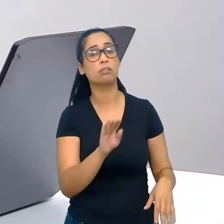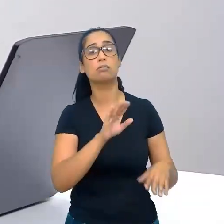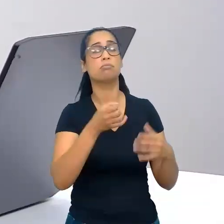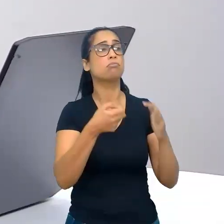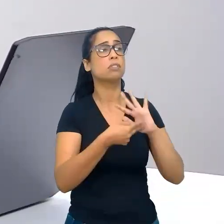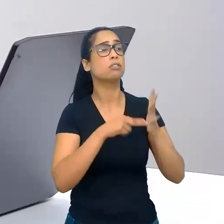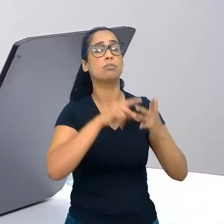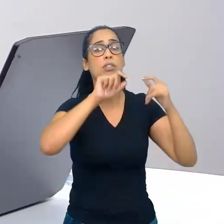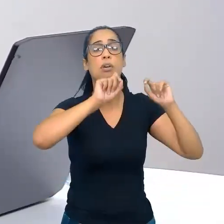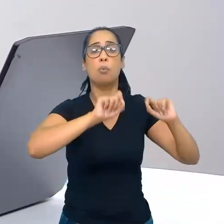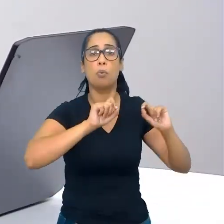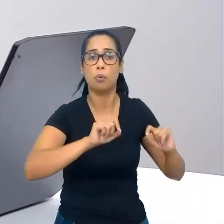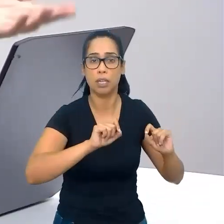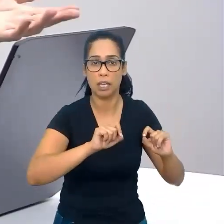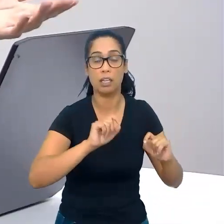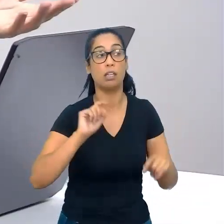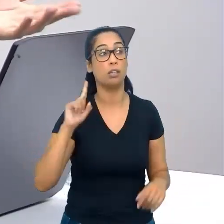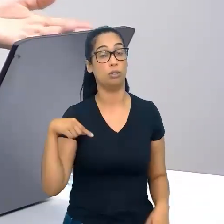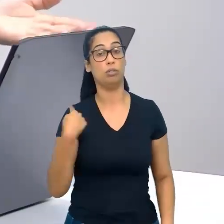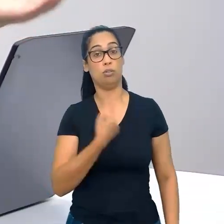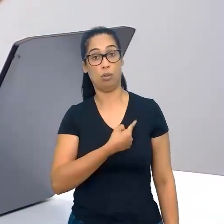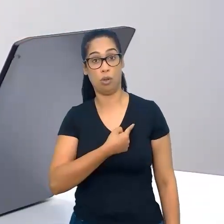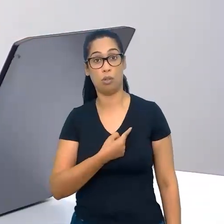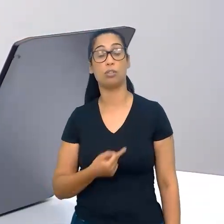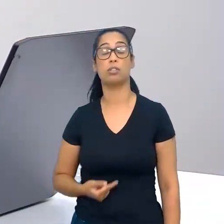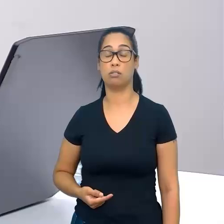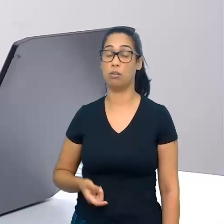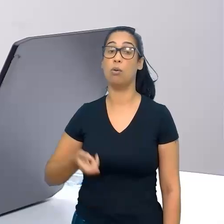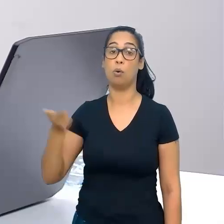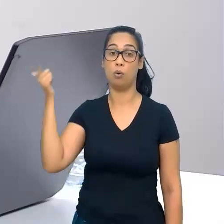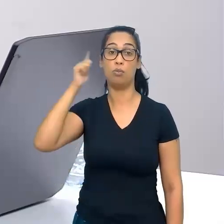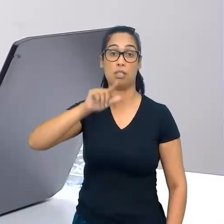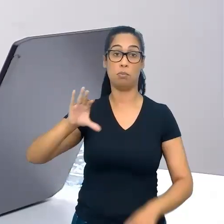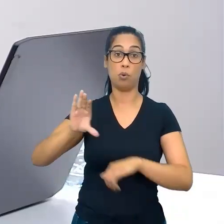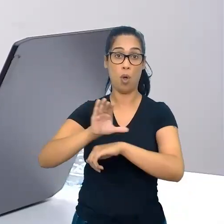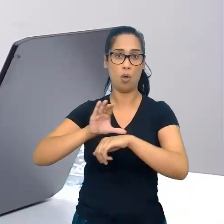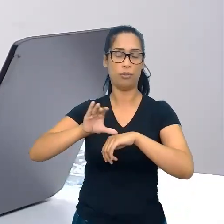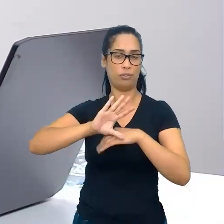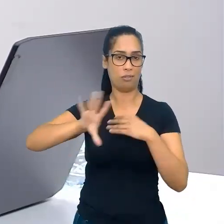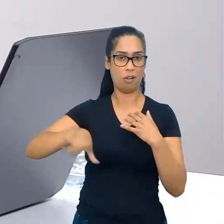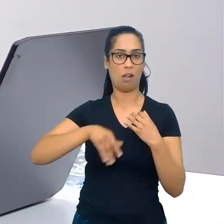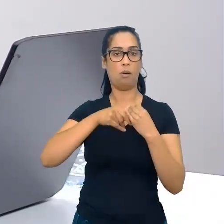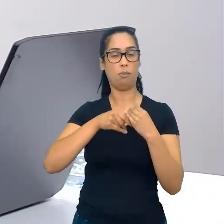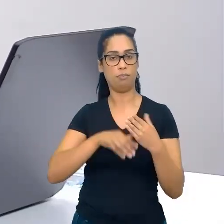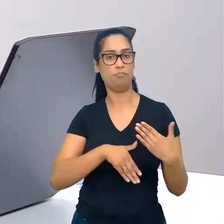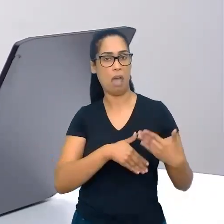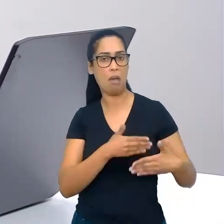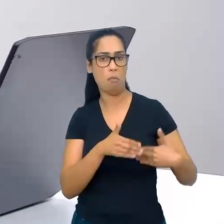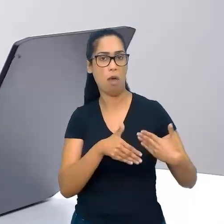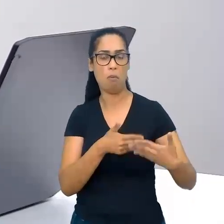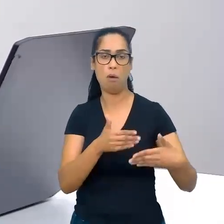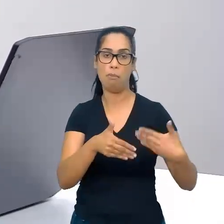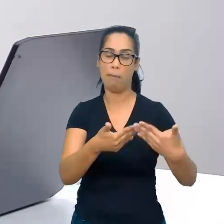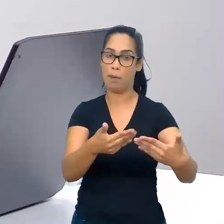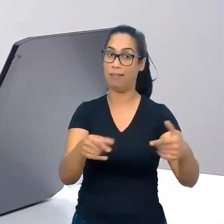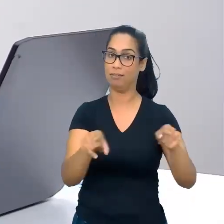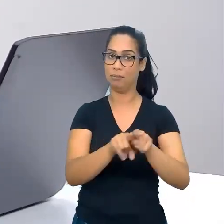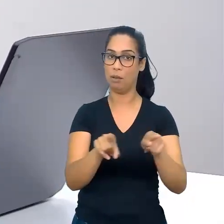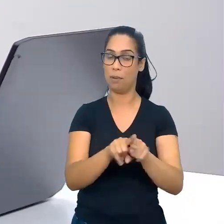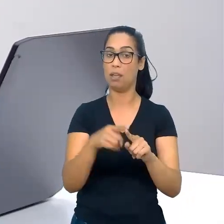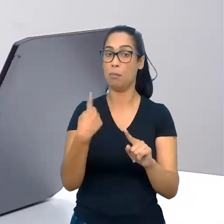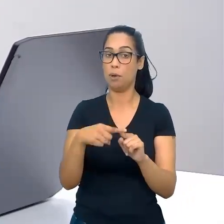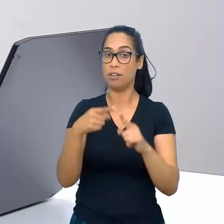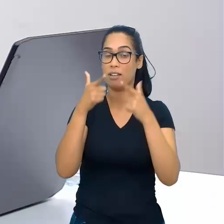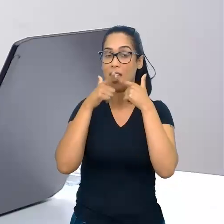nos constituindo não é só comunicação mas é a linguagem que a partir e a partir